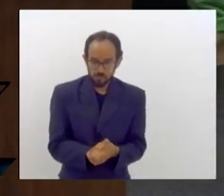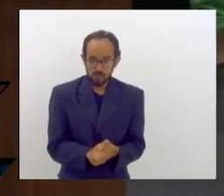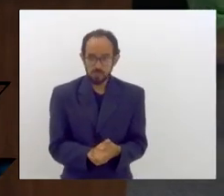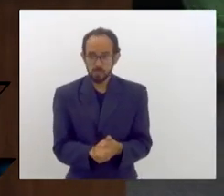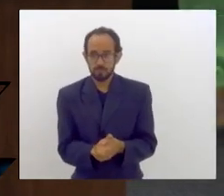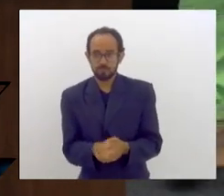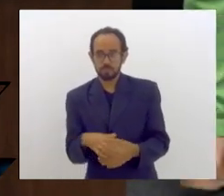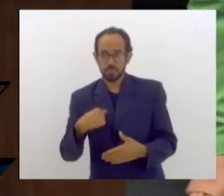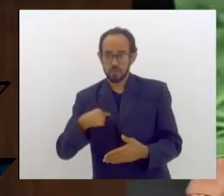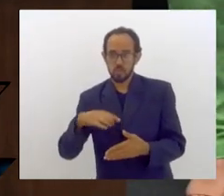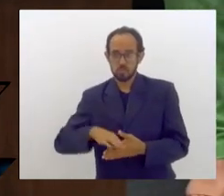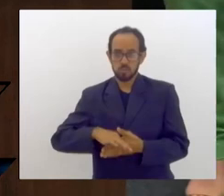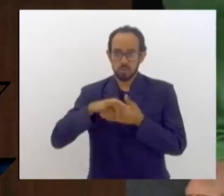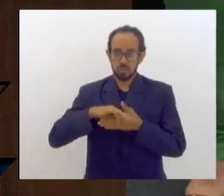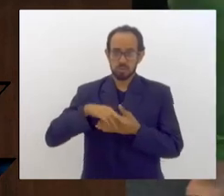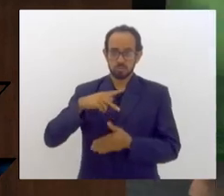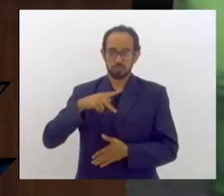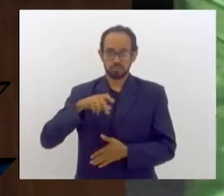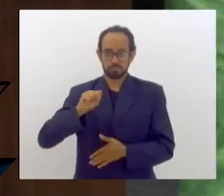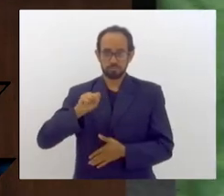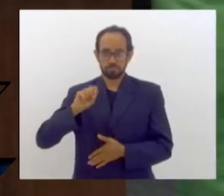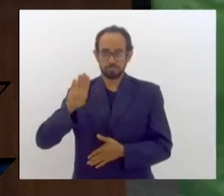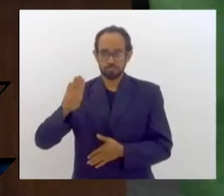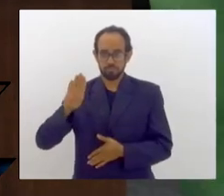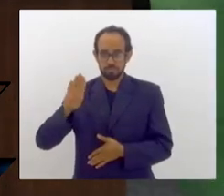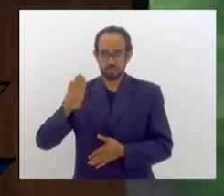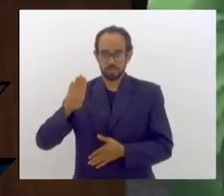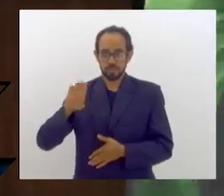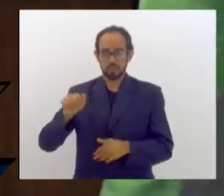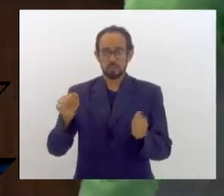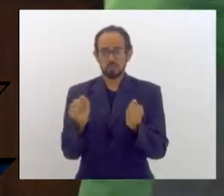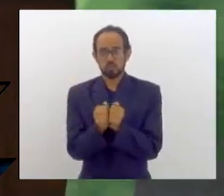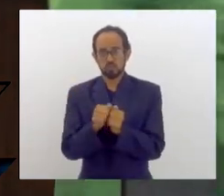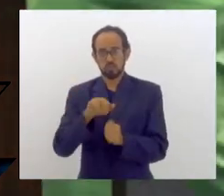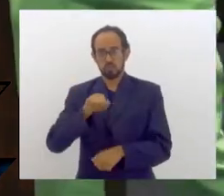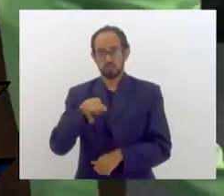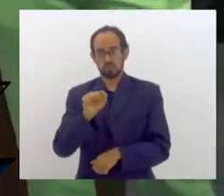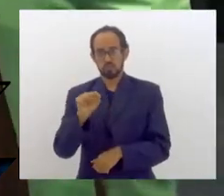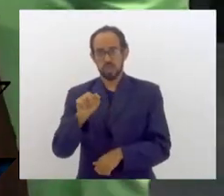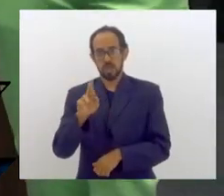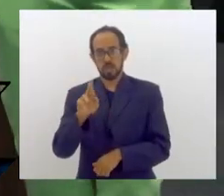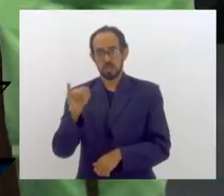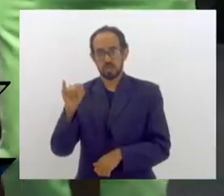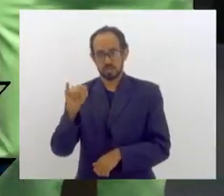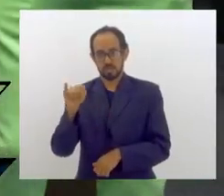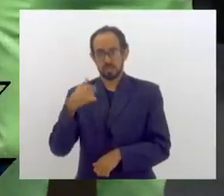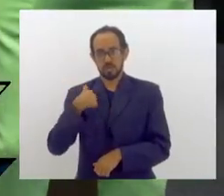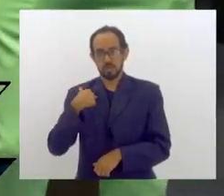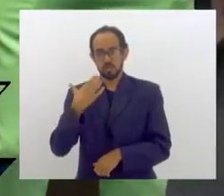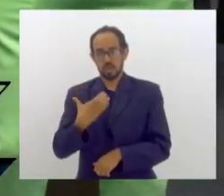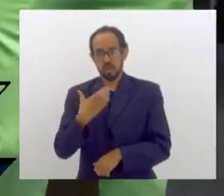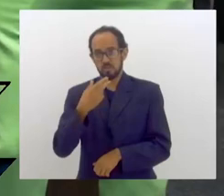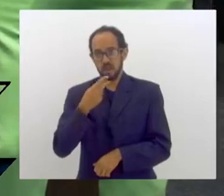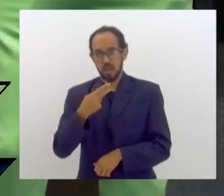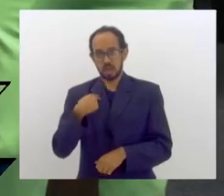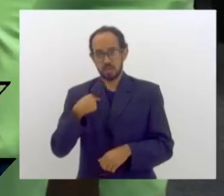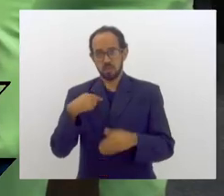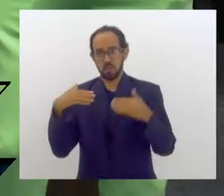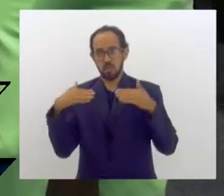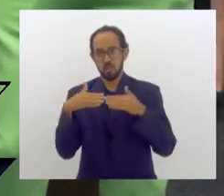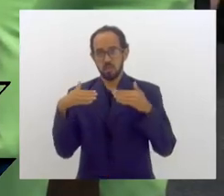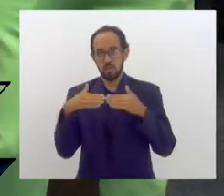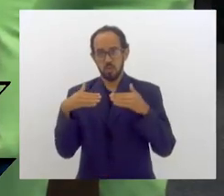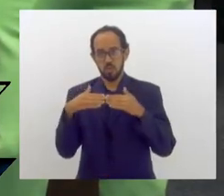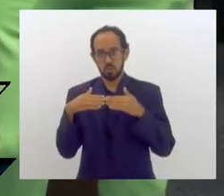líder do PSB, da bancada, junto com o meu companheiro Jari, que está aqui, eu quero dizer que eu concordo que a